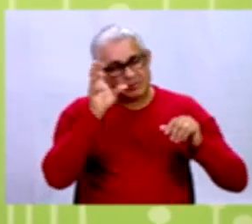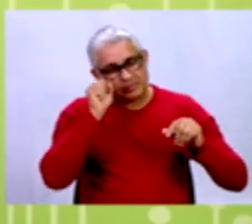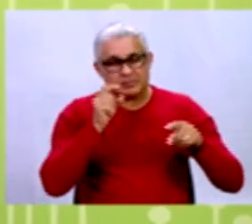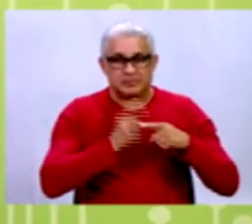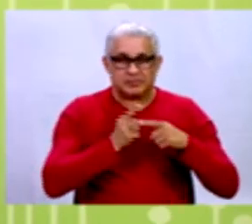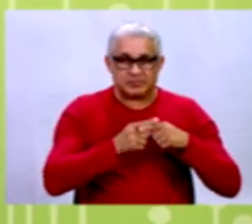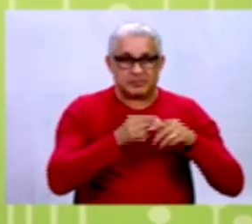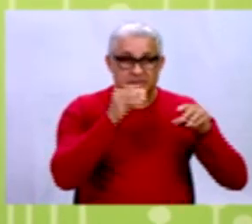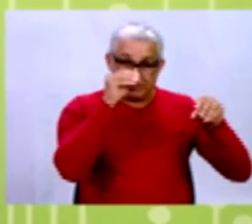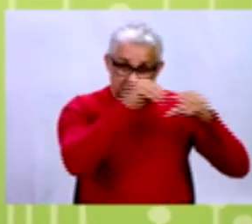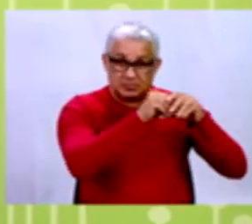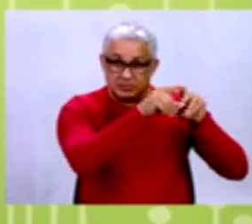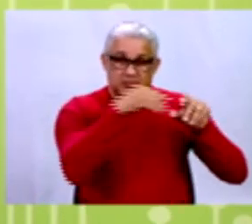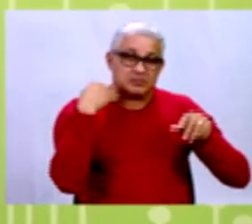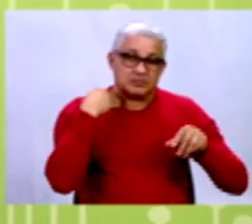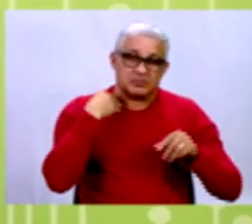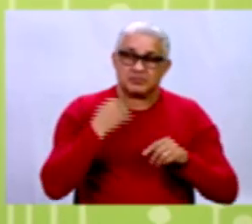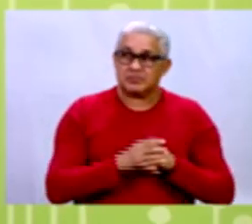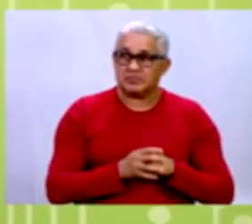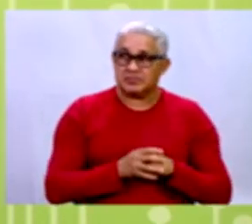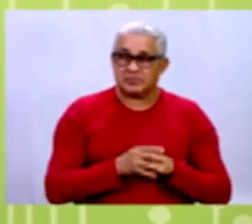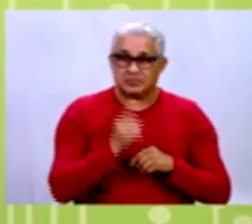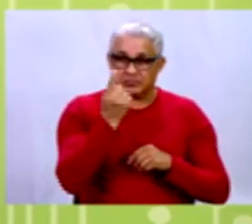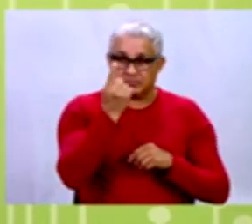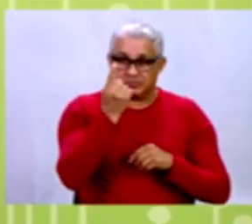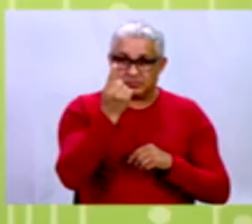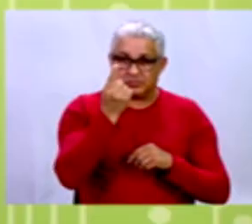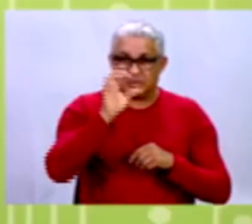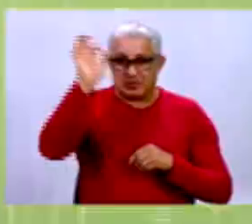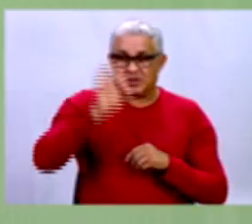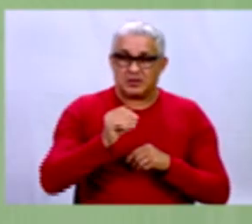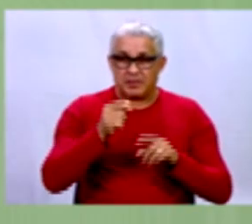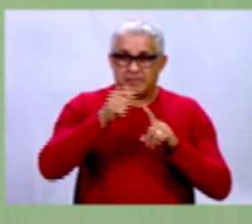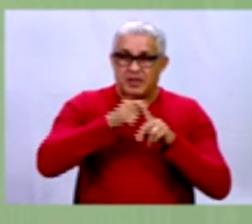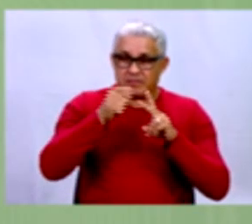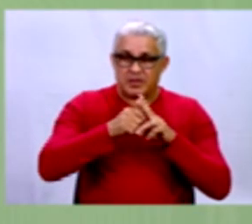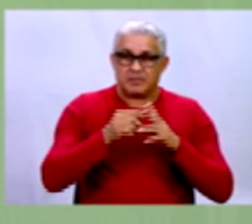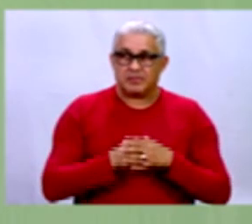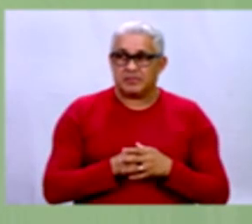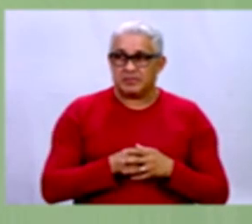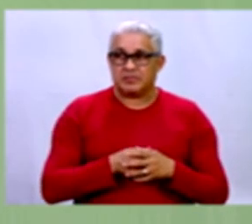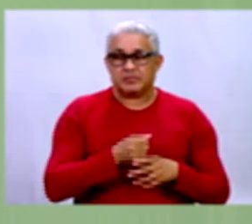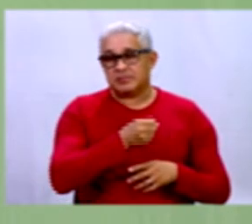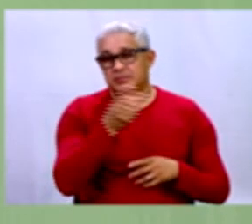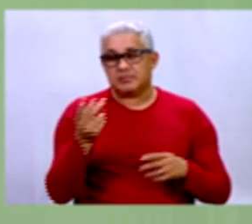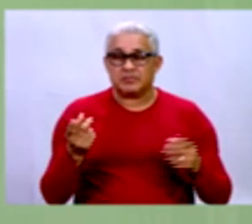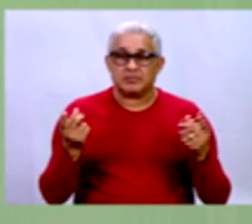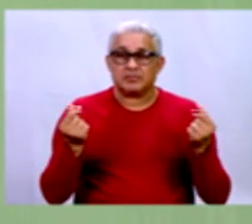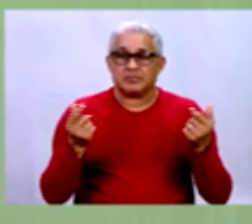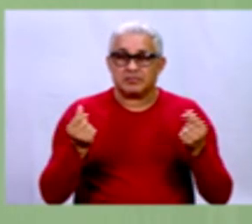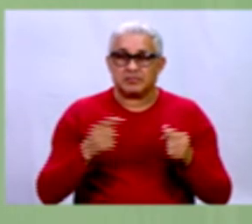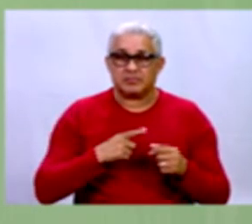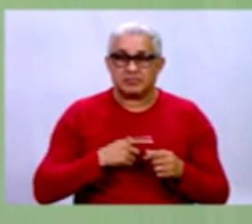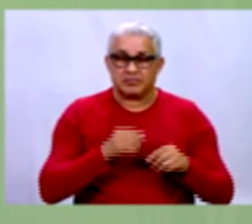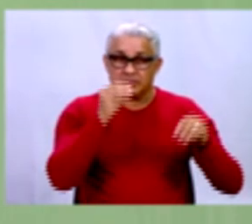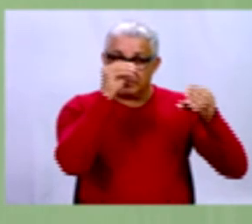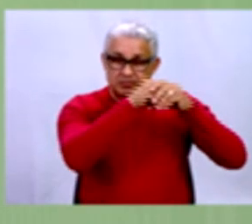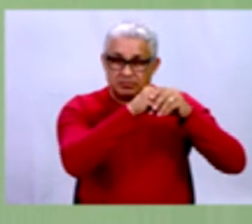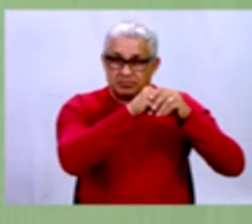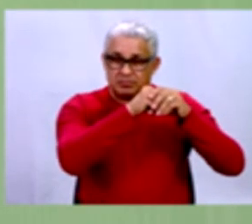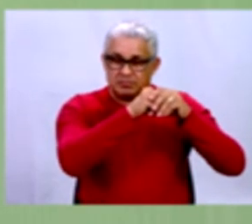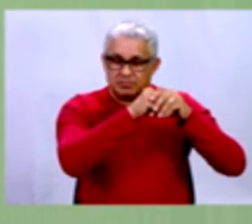para render, né? E aqui, no caso, vai render 1% ao mês. Neste caso, qual valor que deverá ser